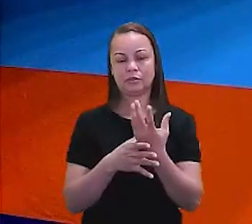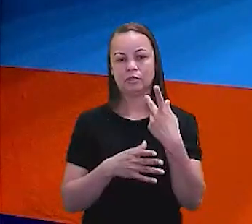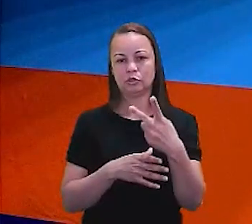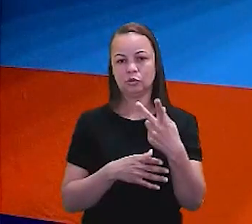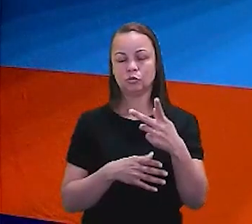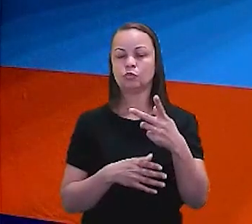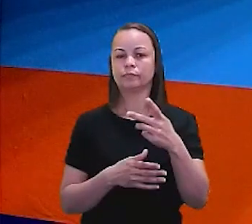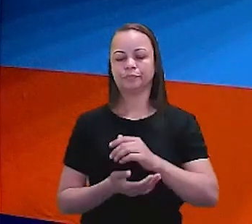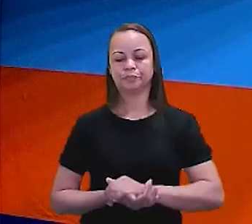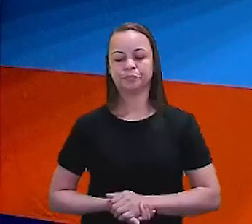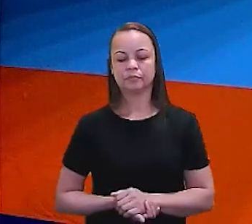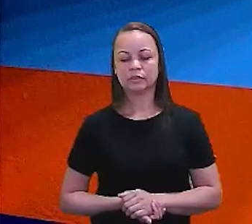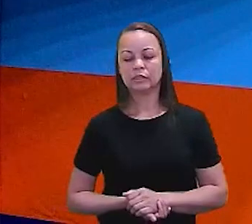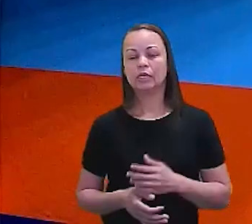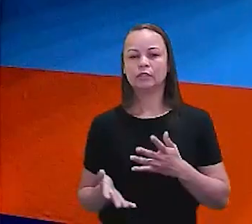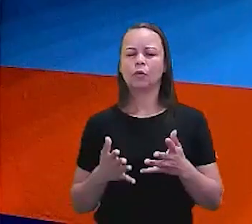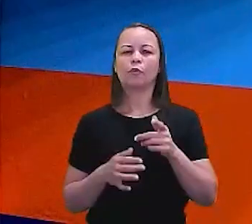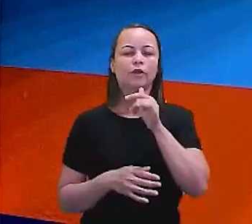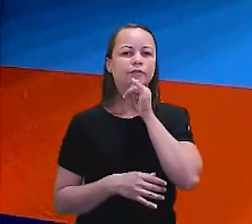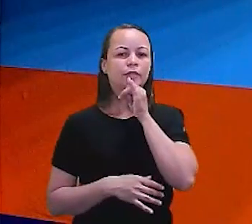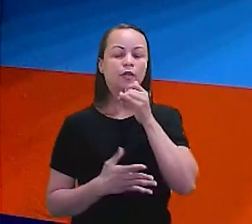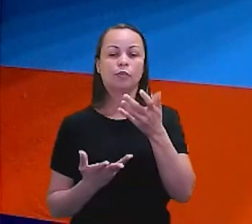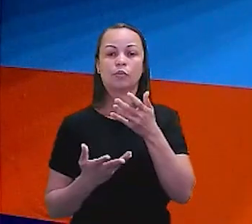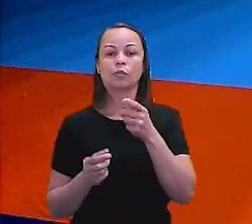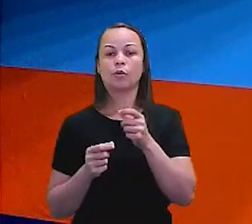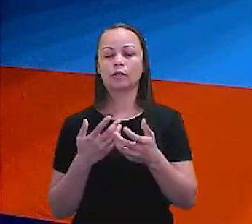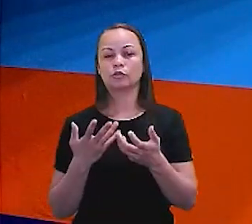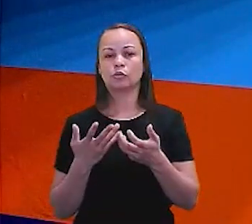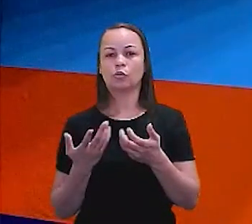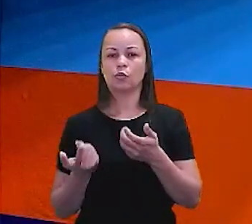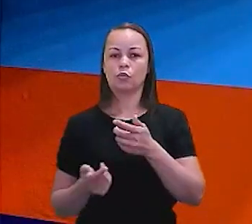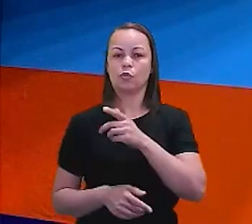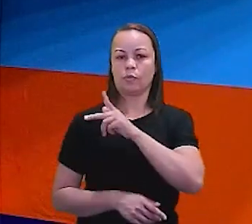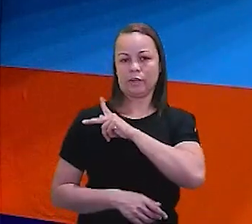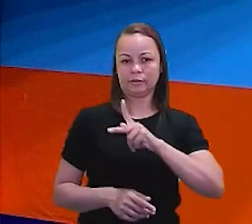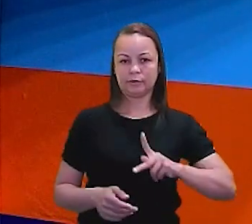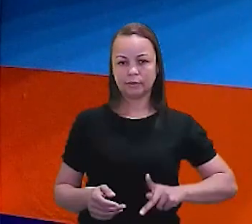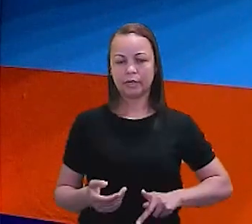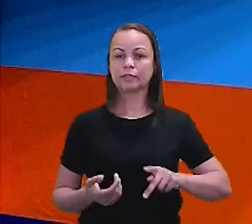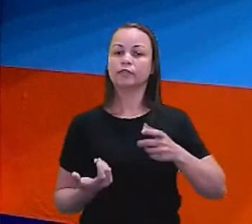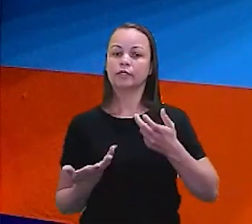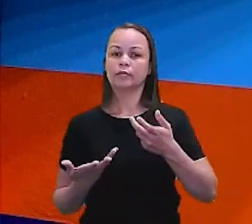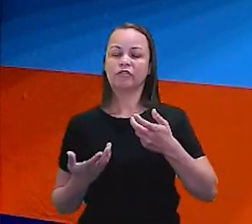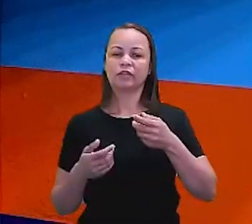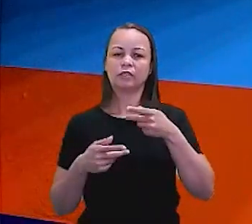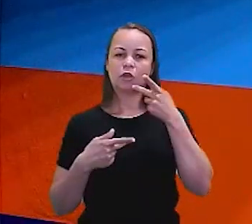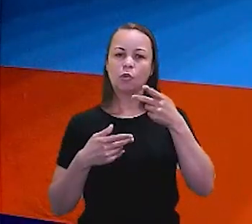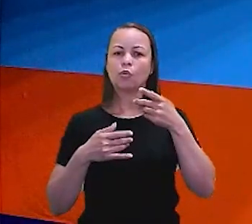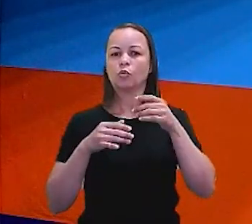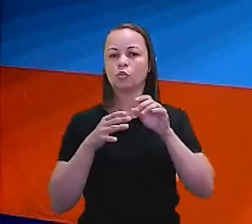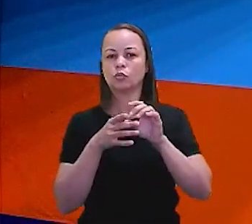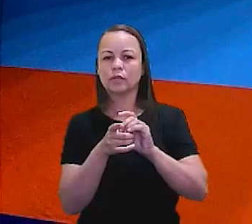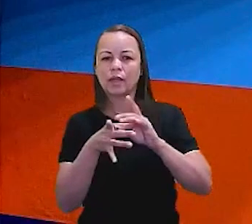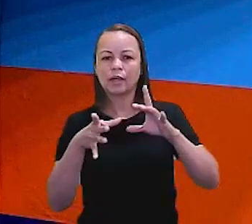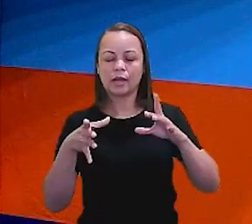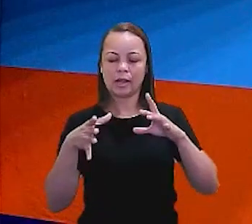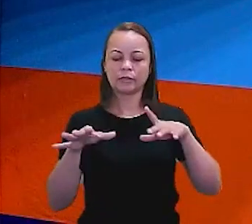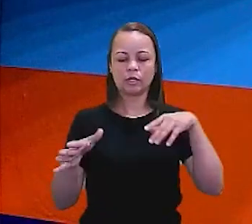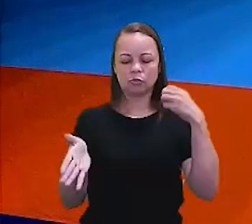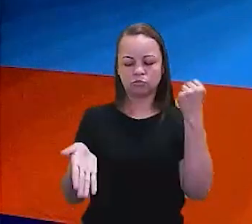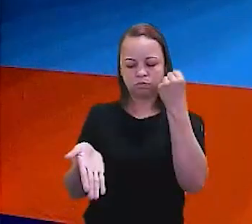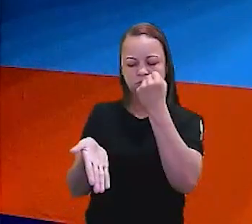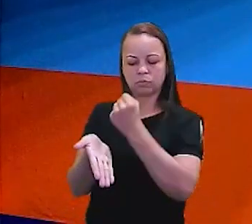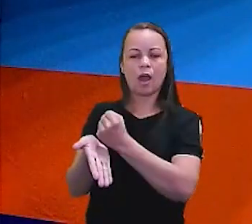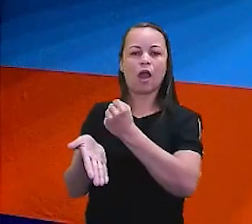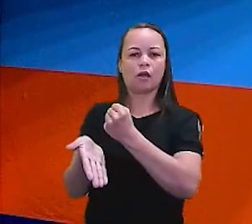nosso presidente da República faz algum pronunciamento, algum decreto, ele usa o selo nacional para dizer que aquilo ali está autenticado,